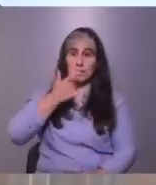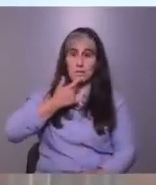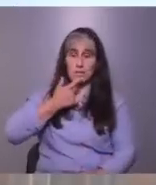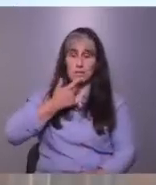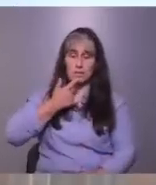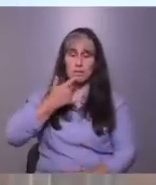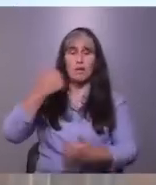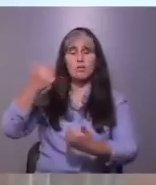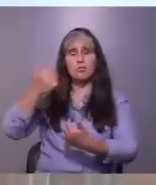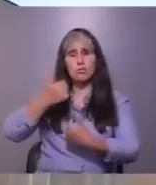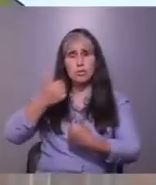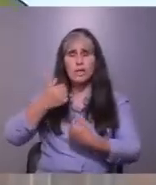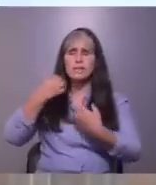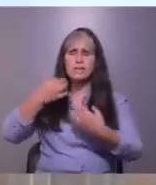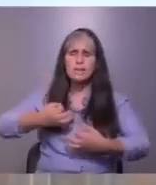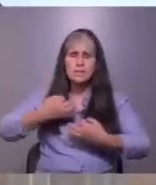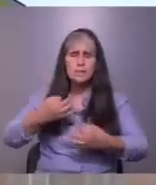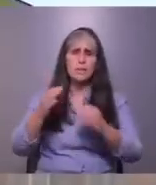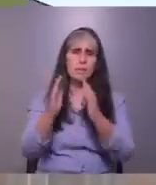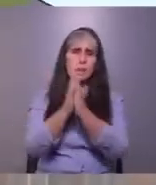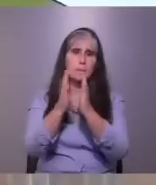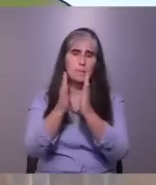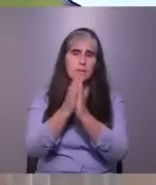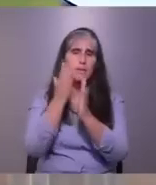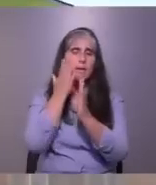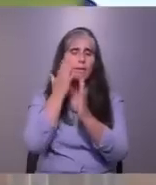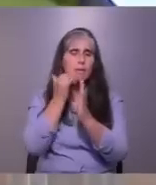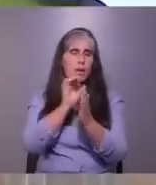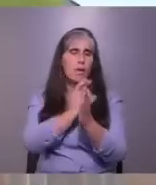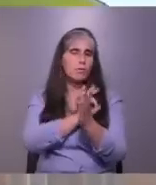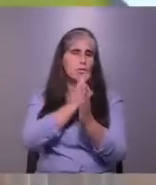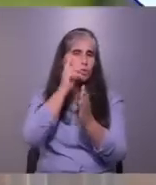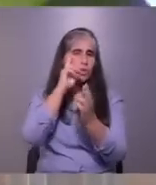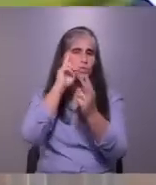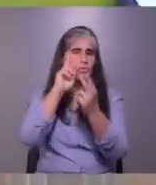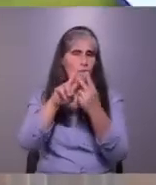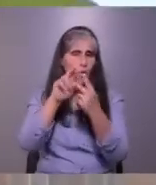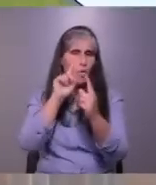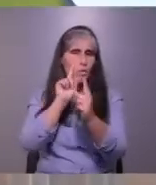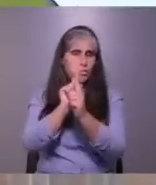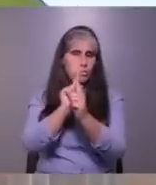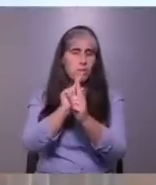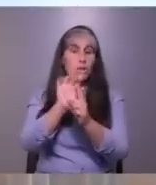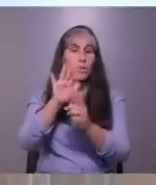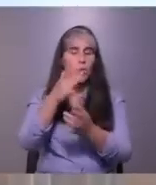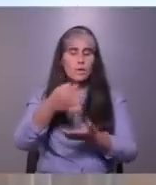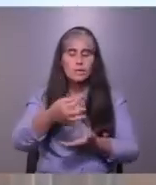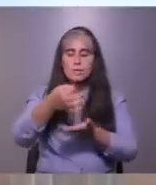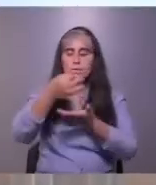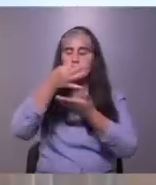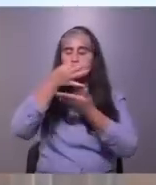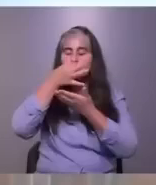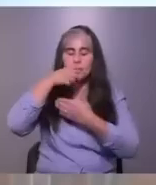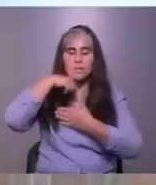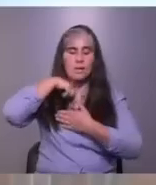procurarmos sempre a comunhão com Ele na Eucaristia e a deixar-nos transformar por este alimento que é